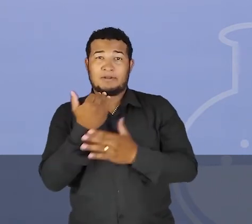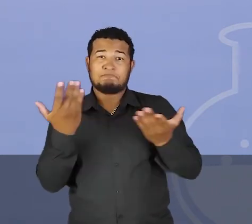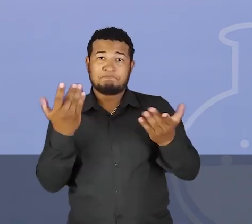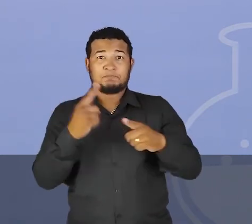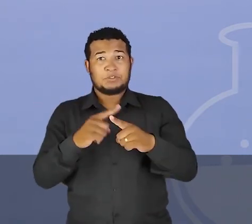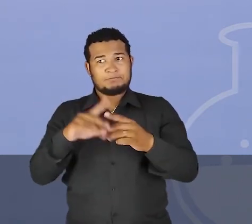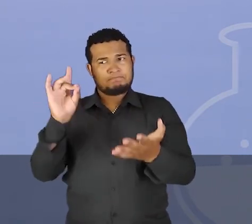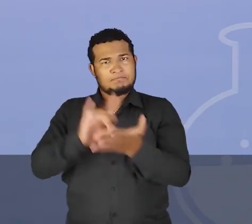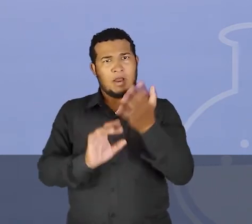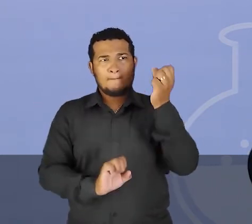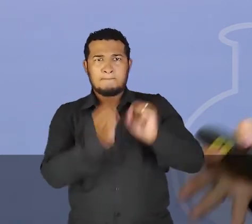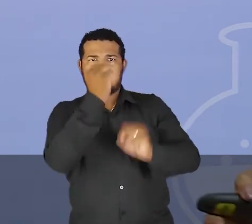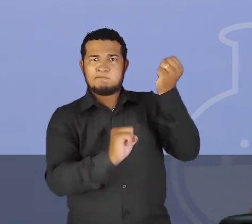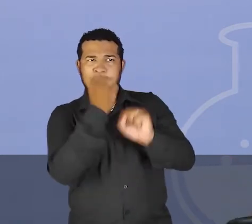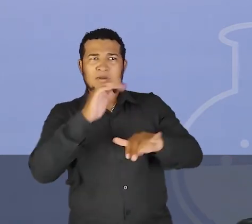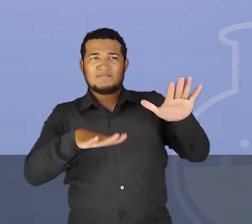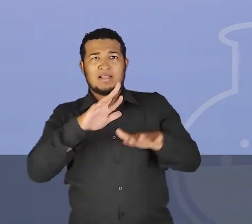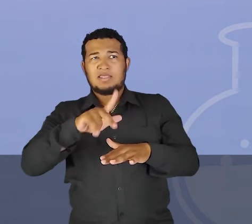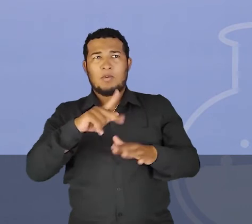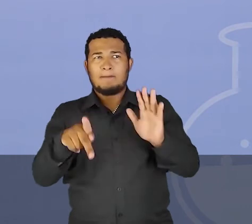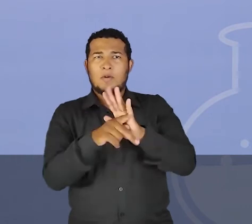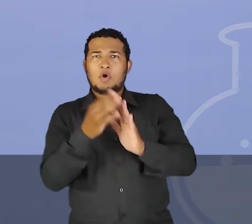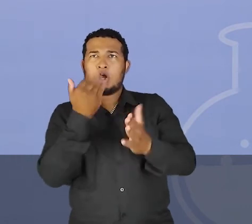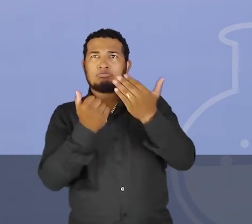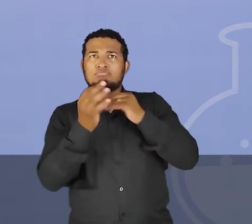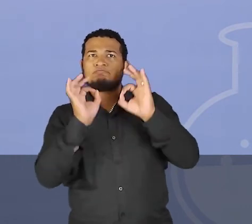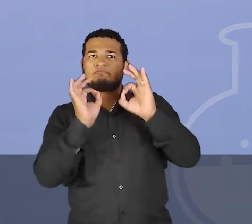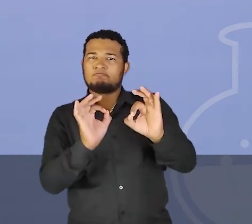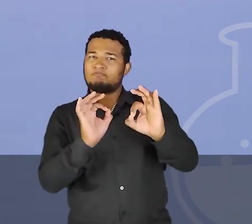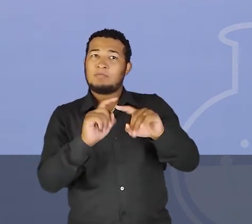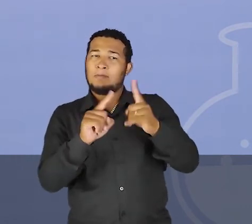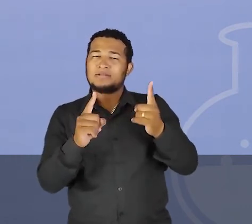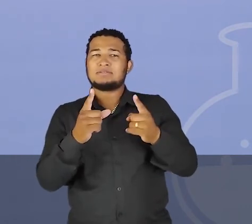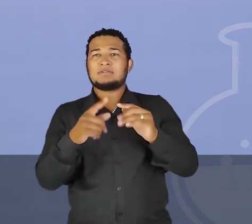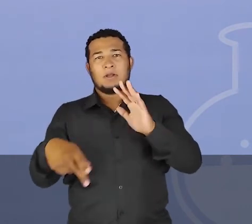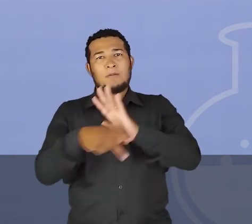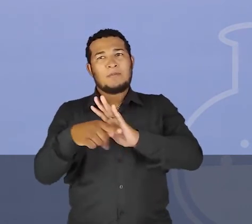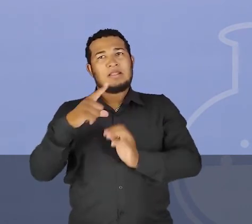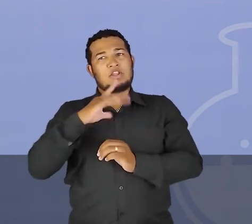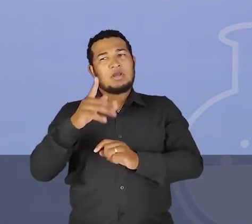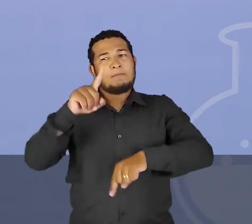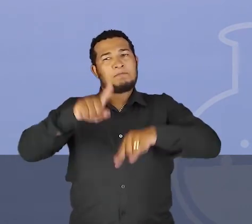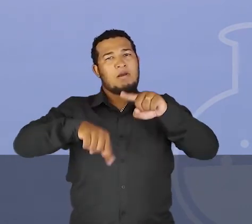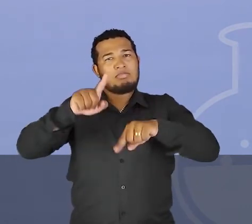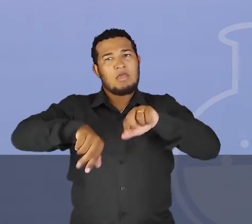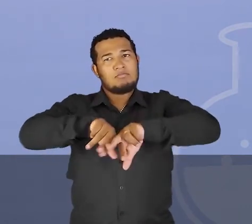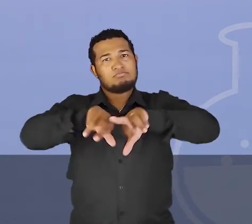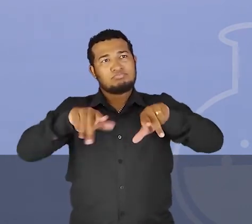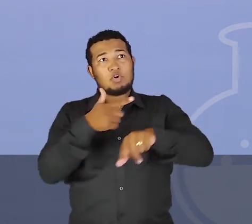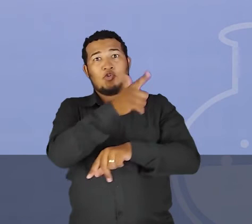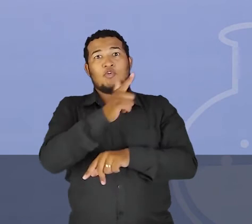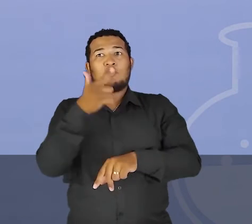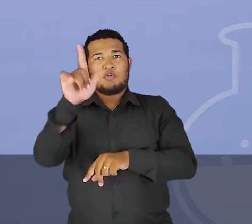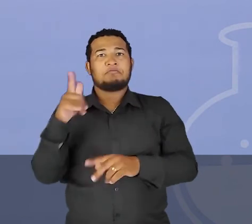da indústria nem sempre é por produtos alimentícios, mas para matéria-prima para outras produções.